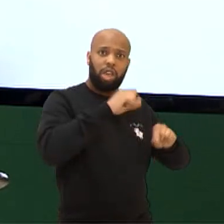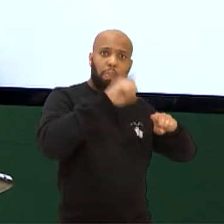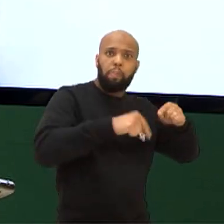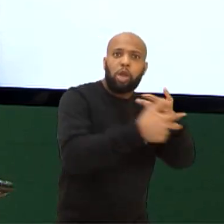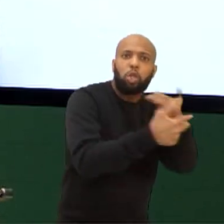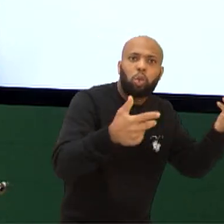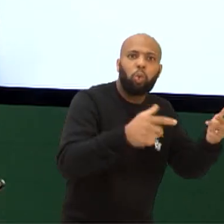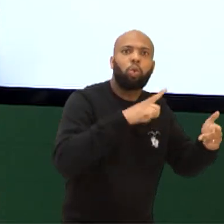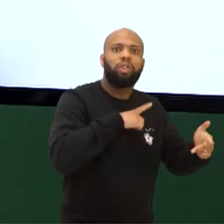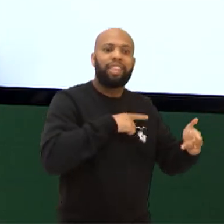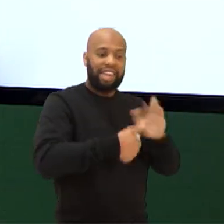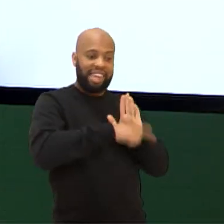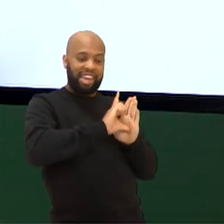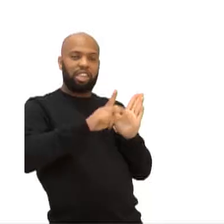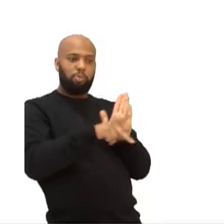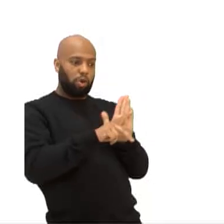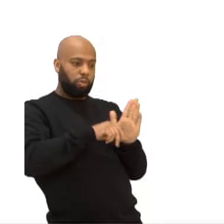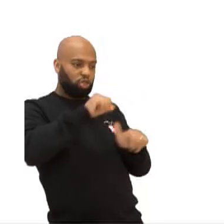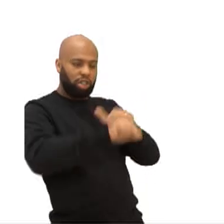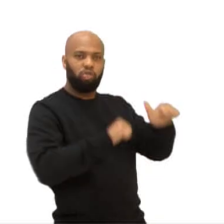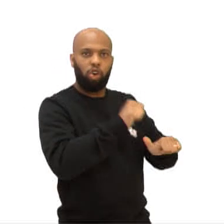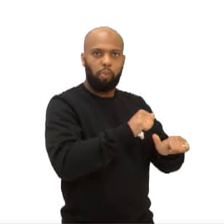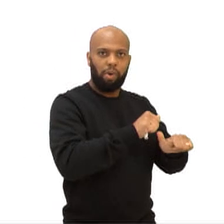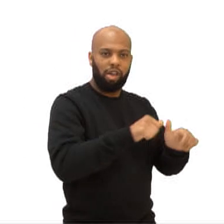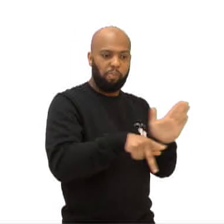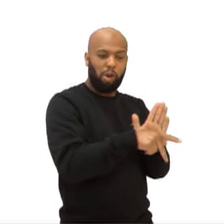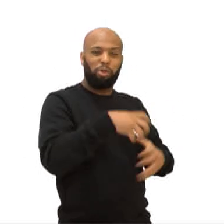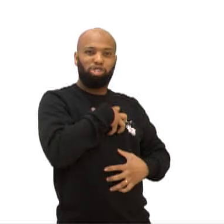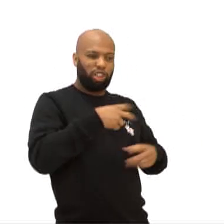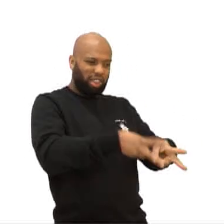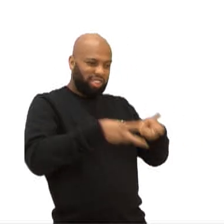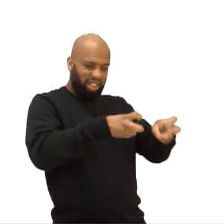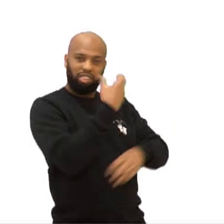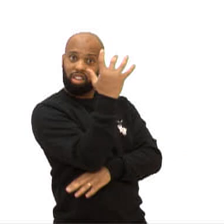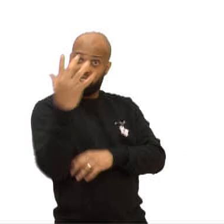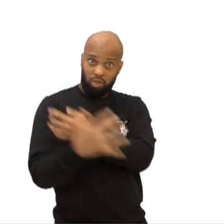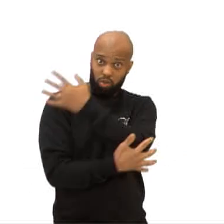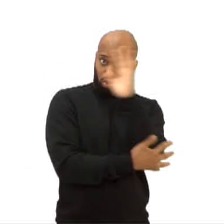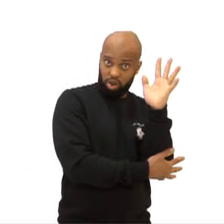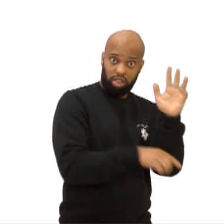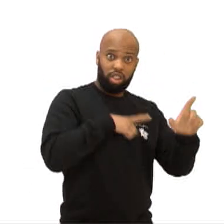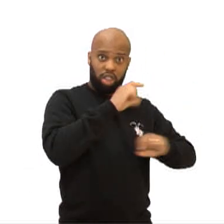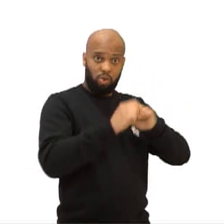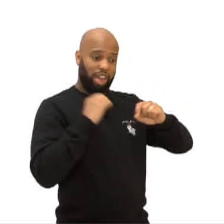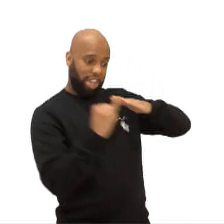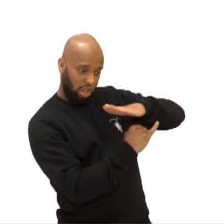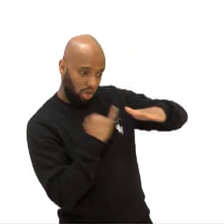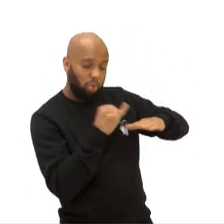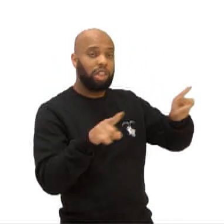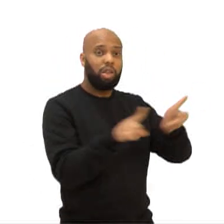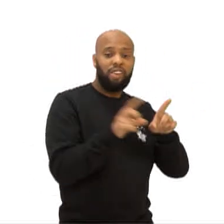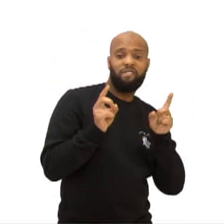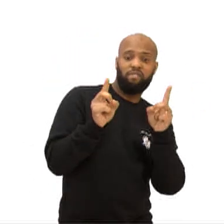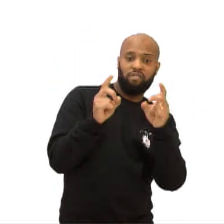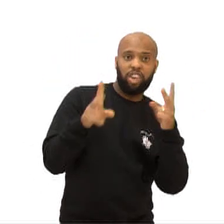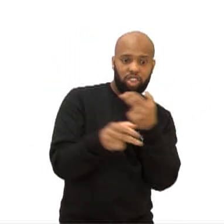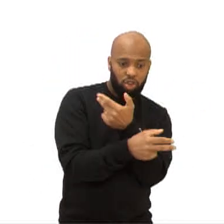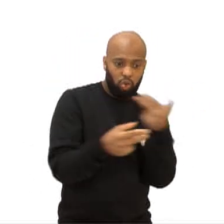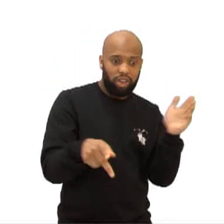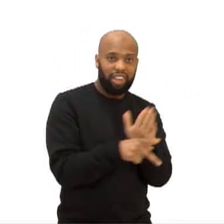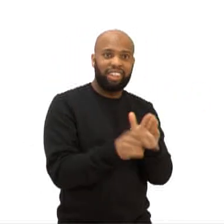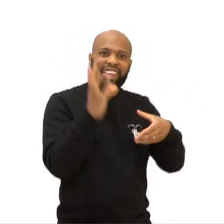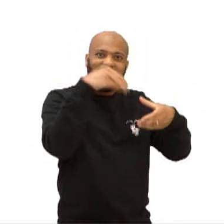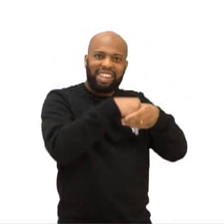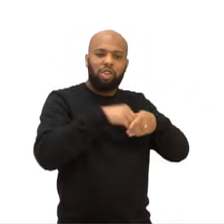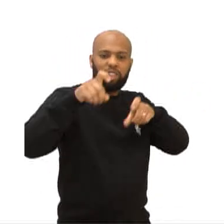produto bruto, a transformação, que ali nós temos então a industrialização, a exportação de produtos agrícolas e minerais.